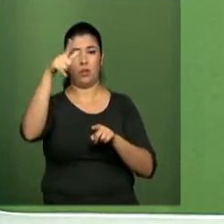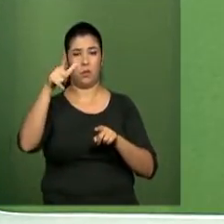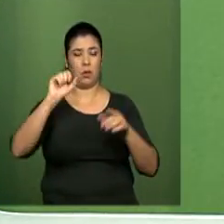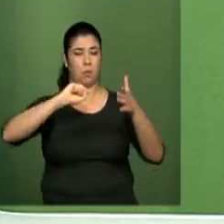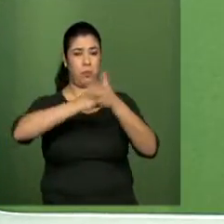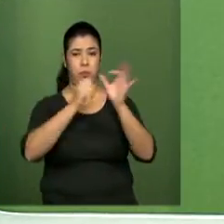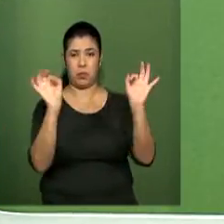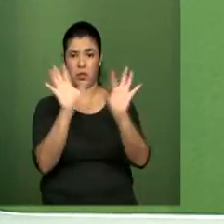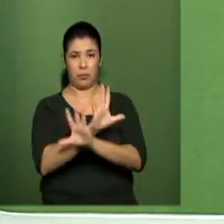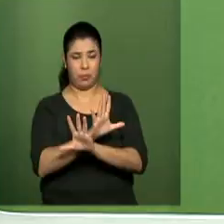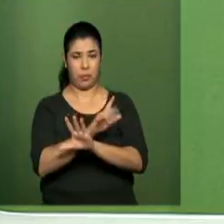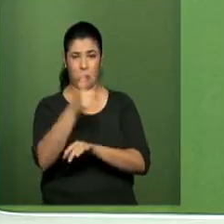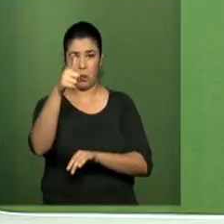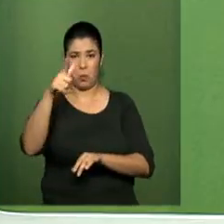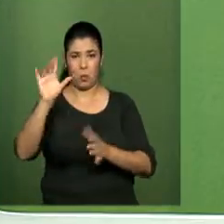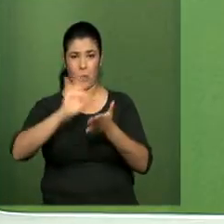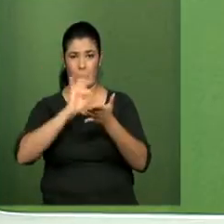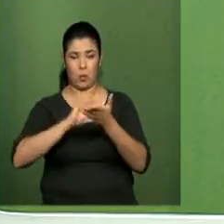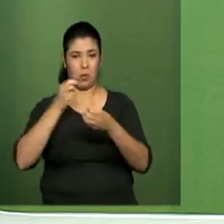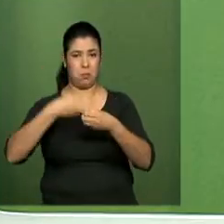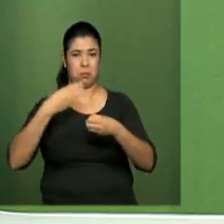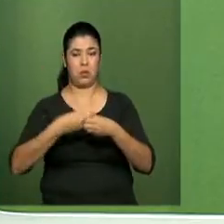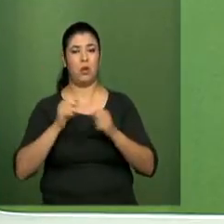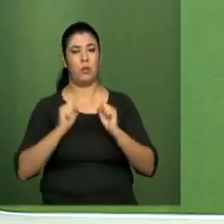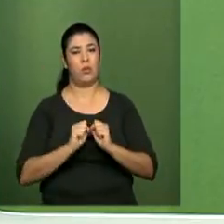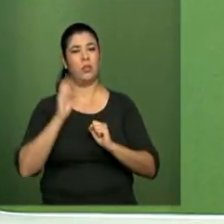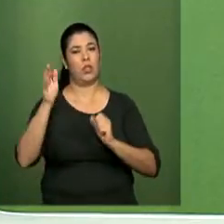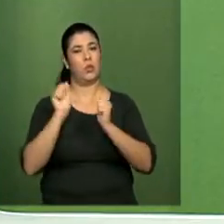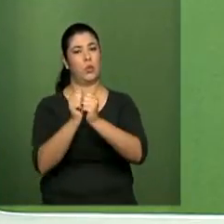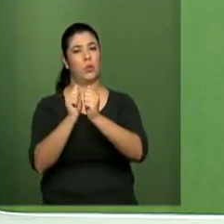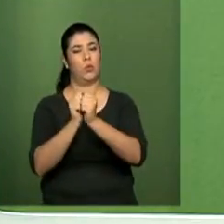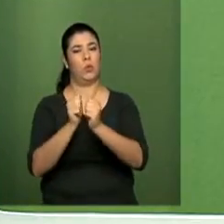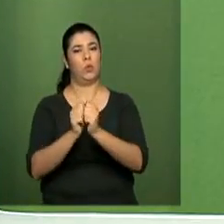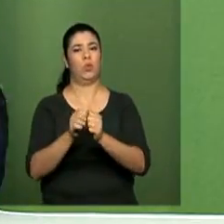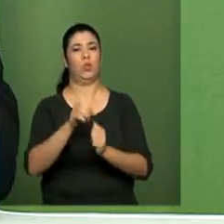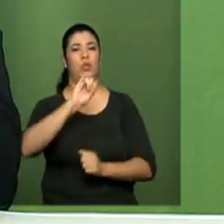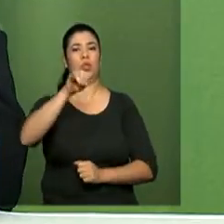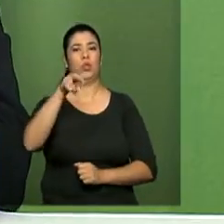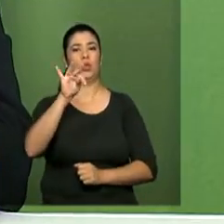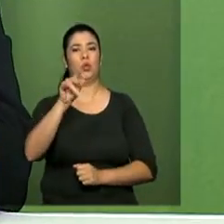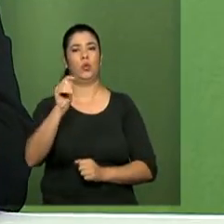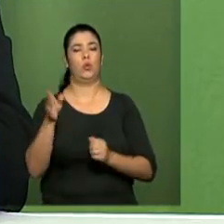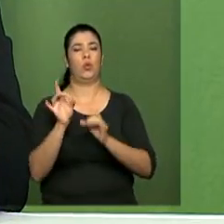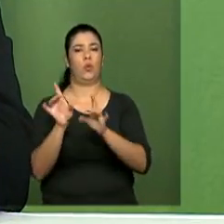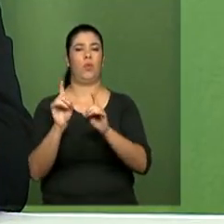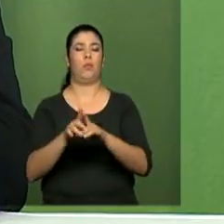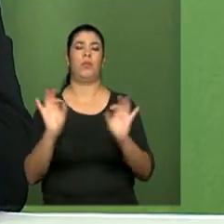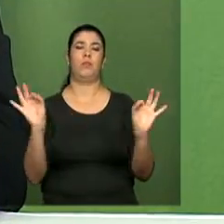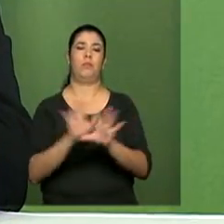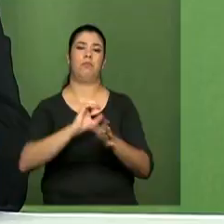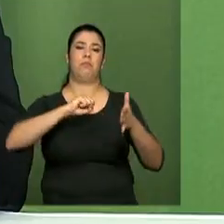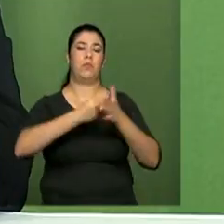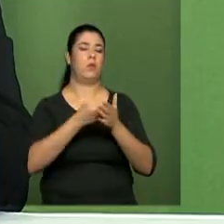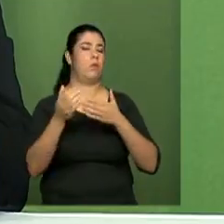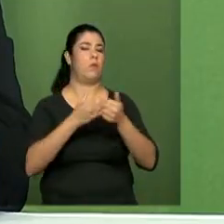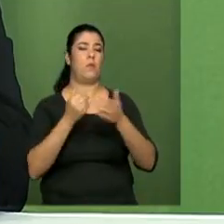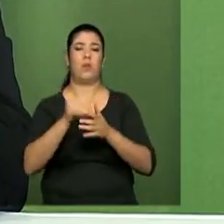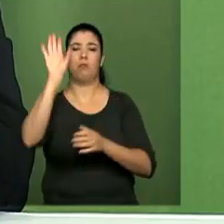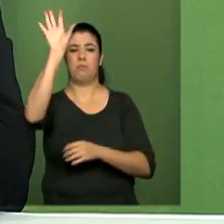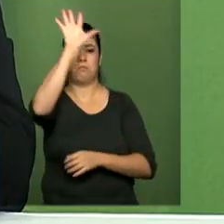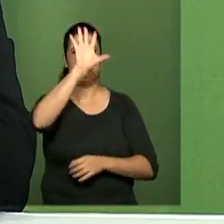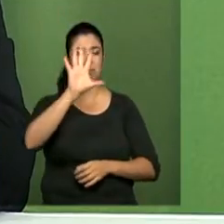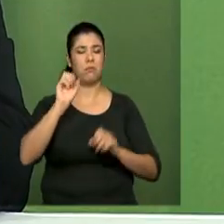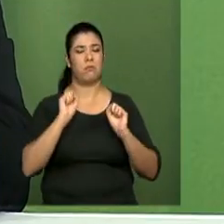aquele interessado pode na junta comercial e dar baixa da empresa qualquer estado